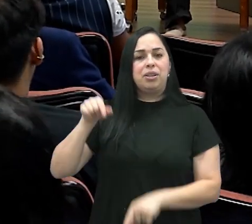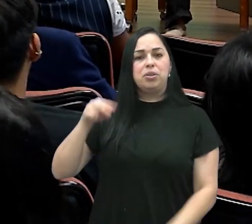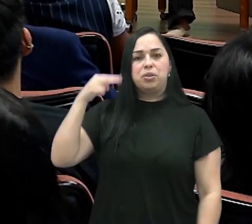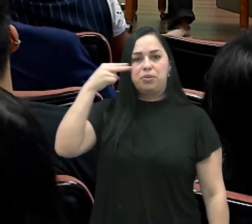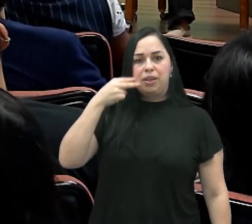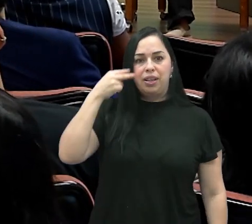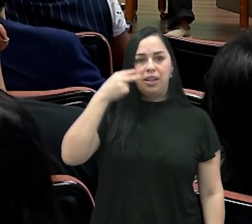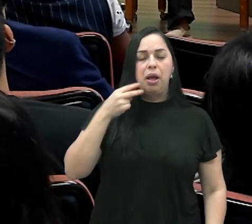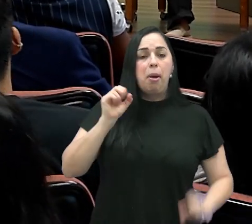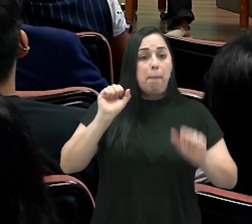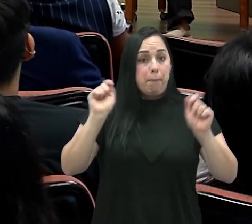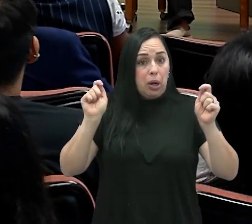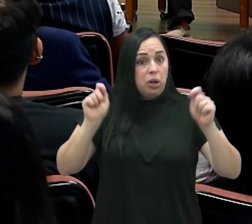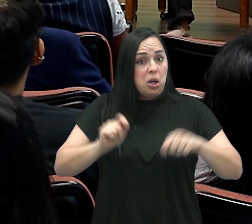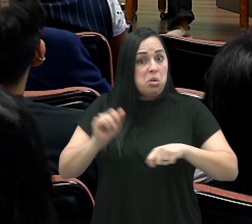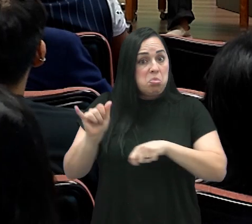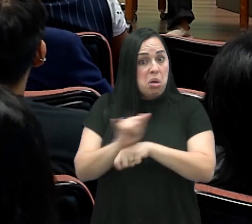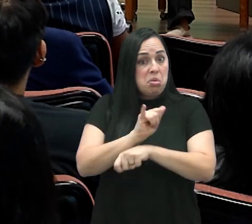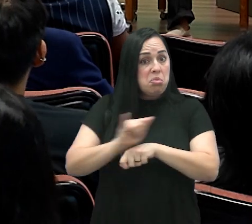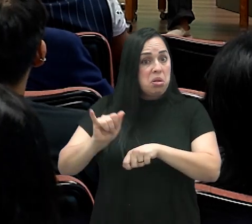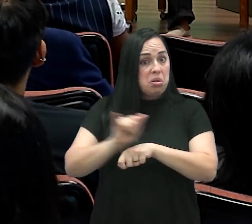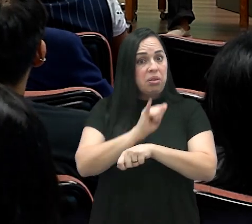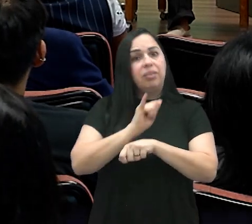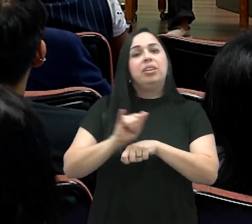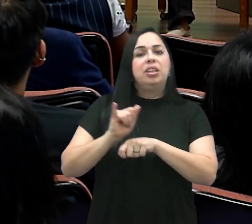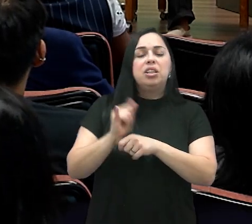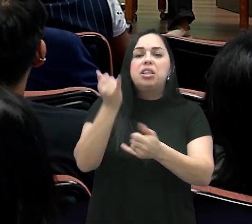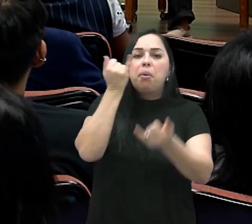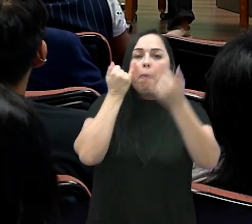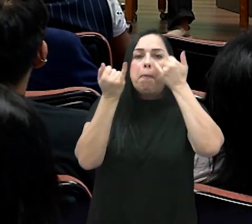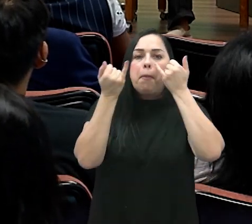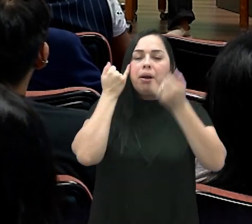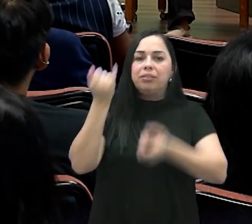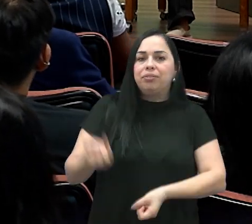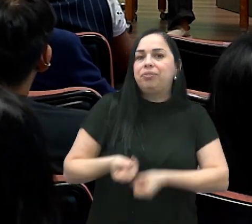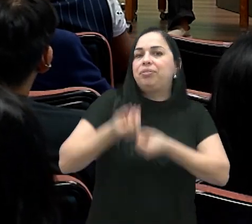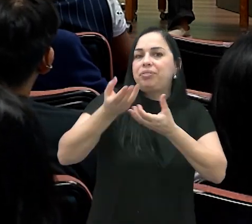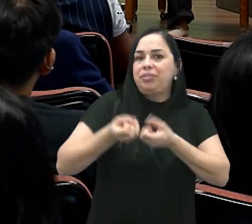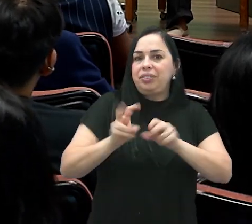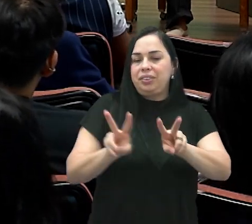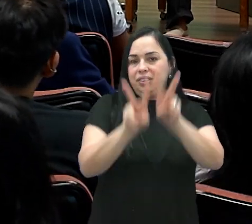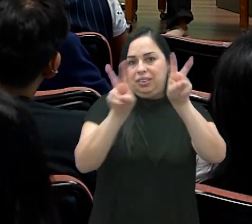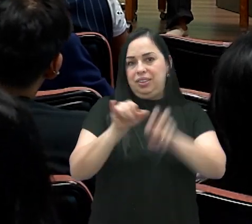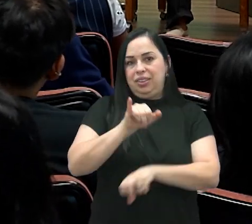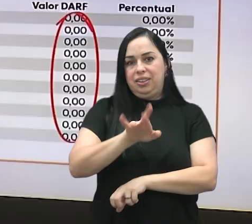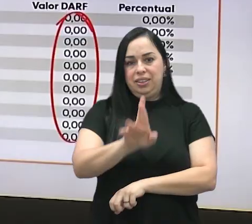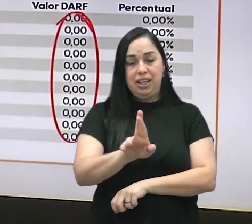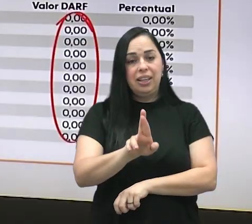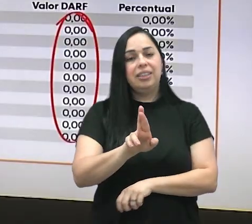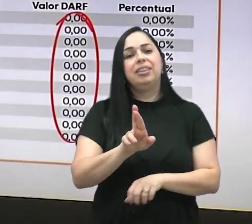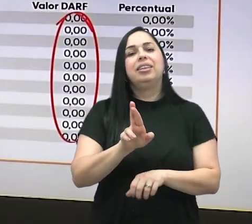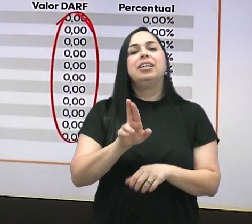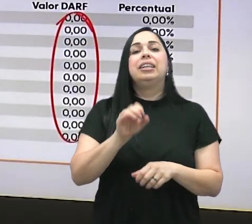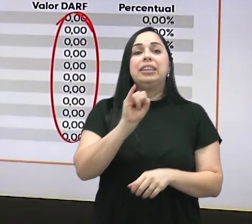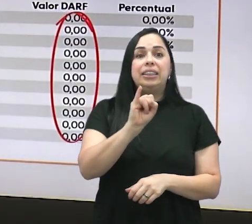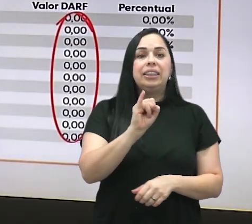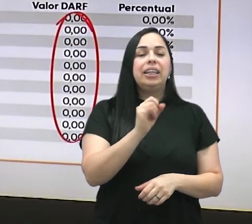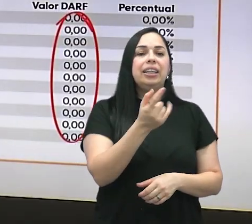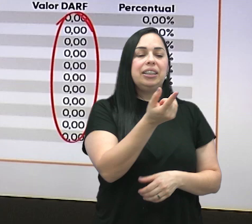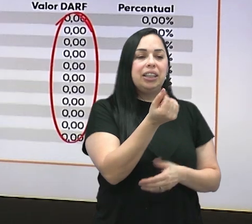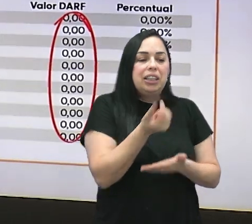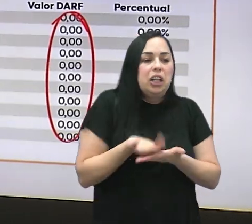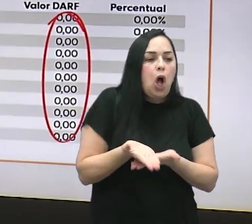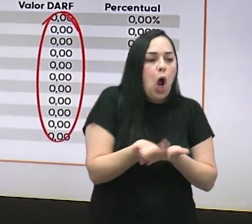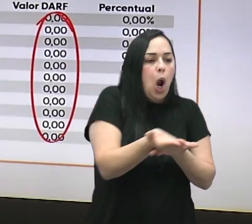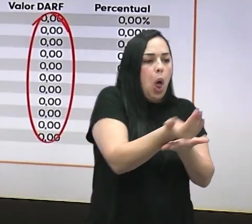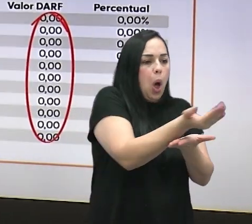de todos os parlamentares, pode servir como mais um canal de informações sobre o Imposto Solidário. Quanto maior o